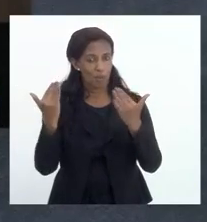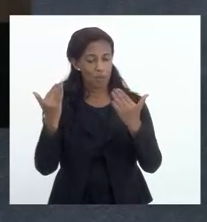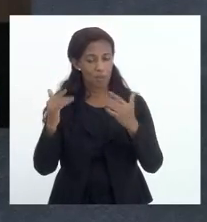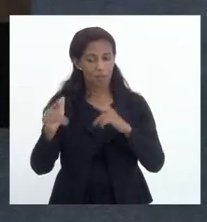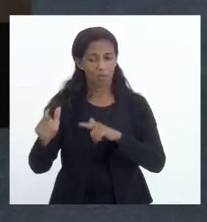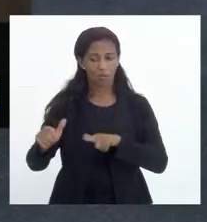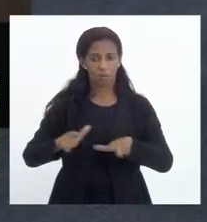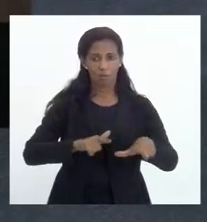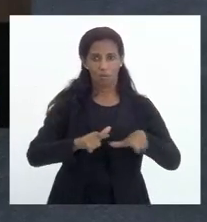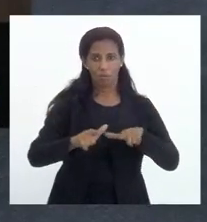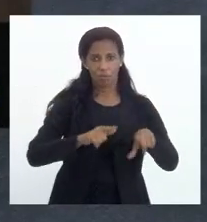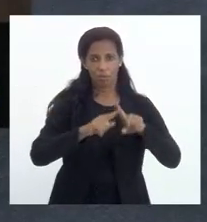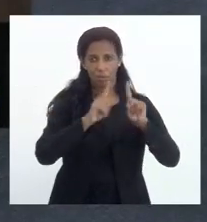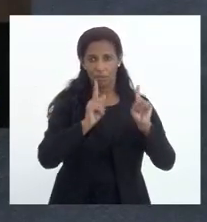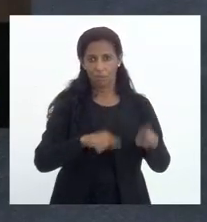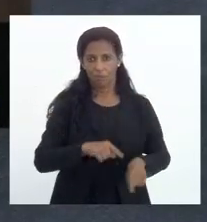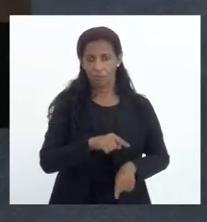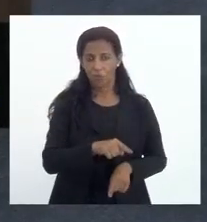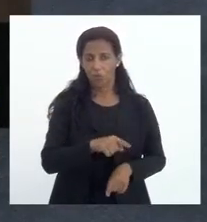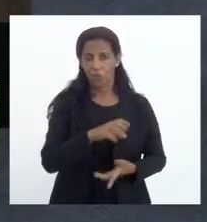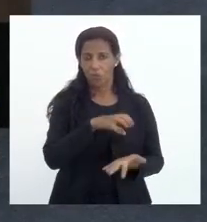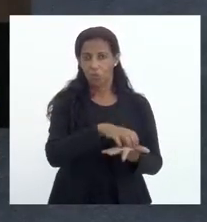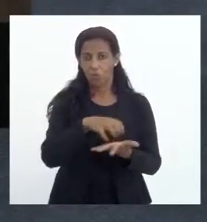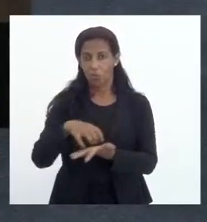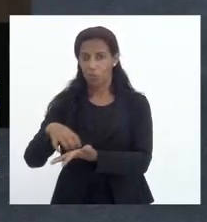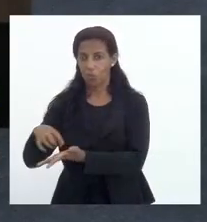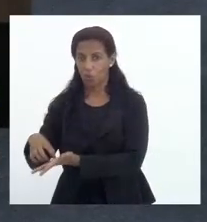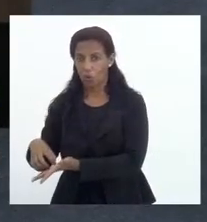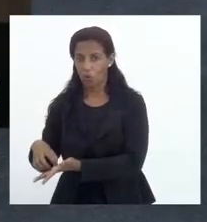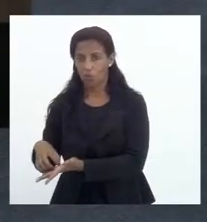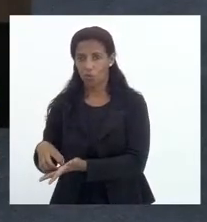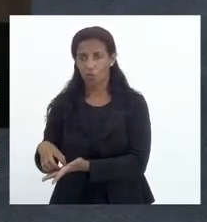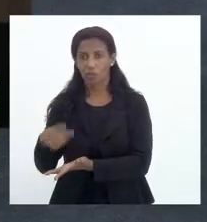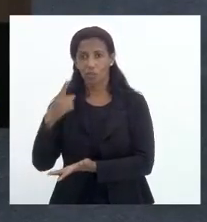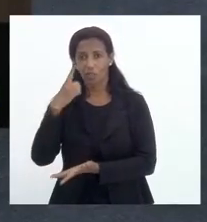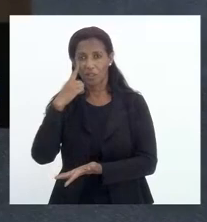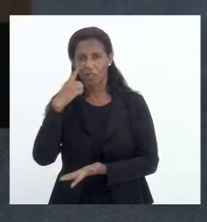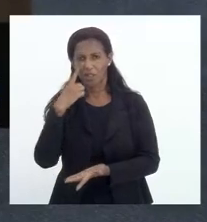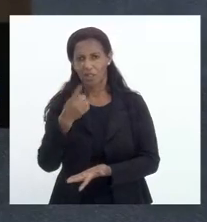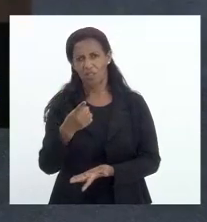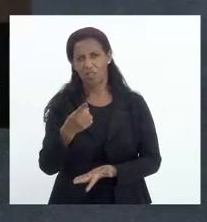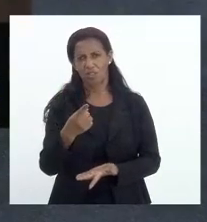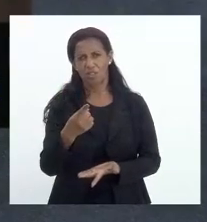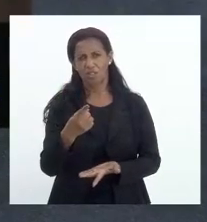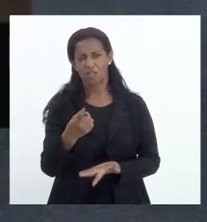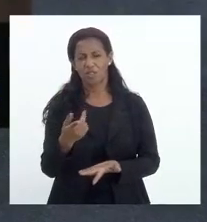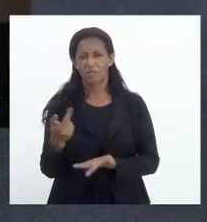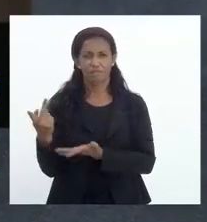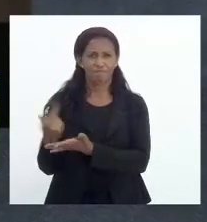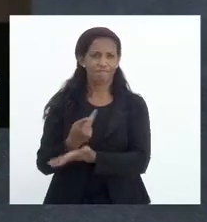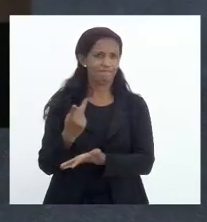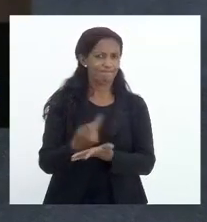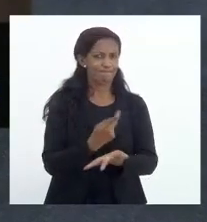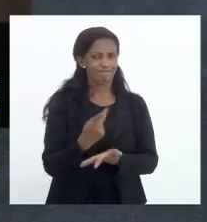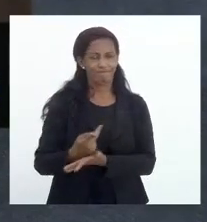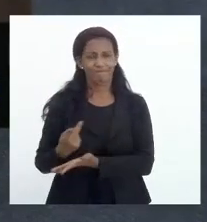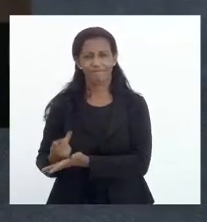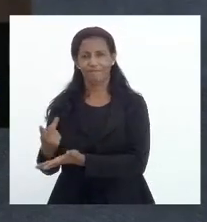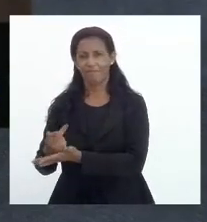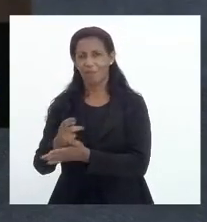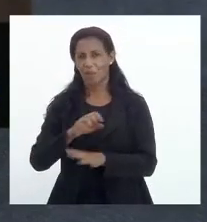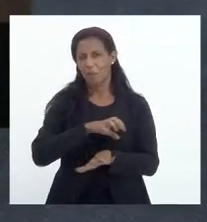servidores dos órgãos que nós veremos essas excrescências de privilégios arregados